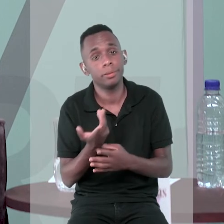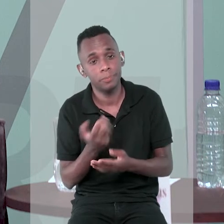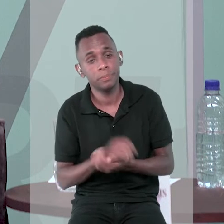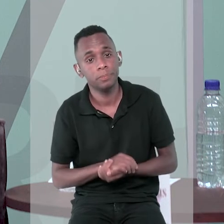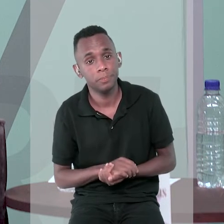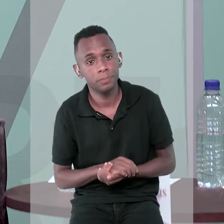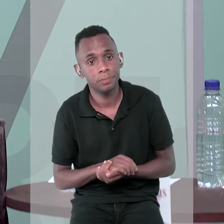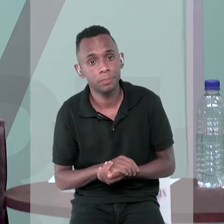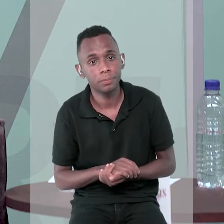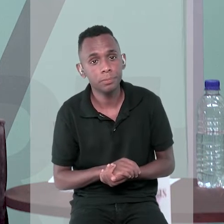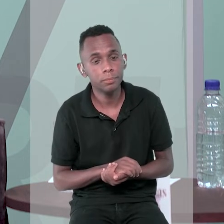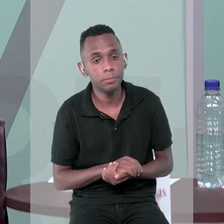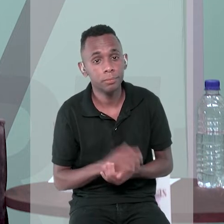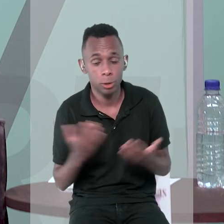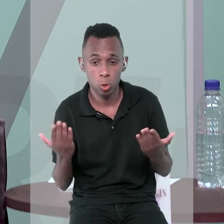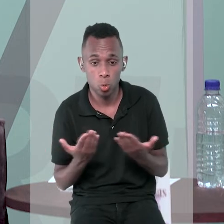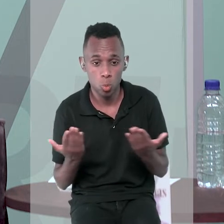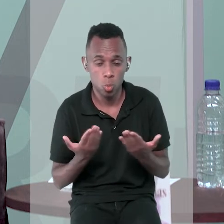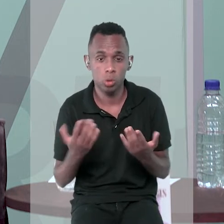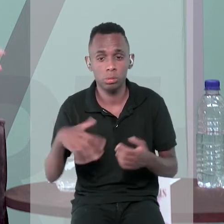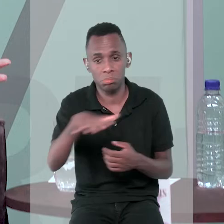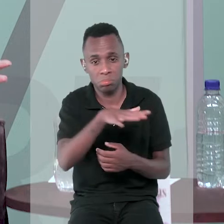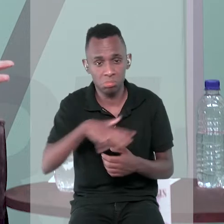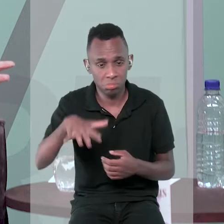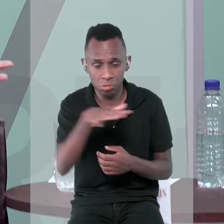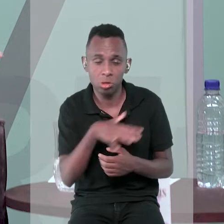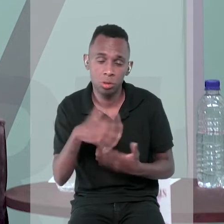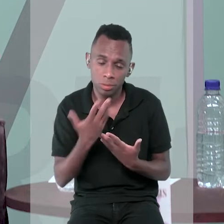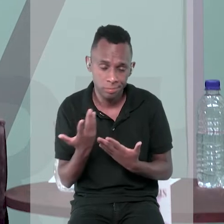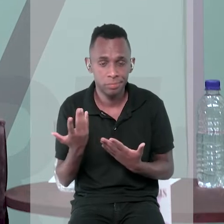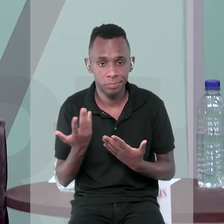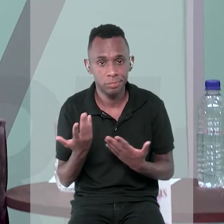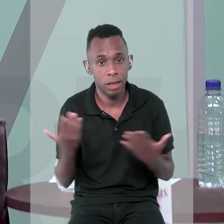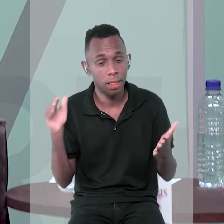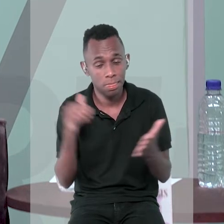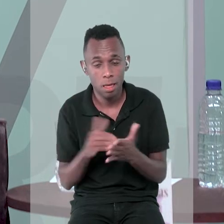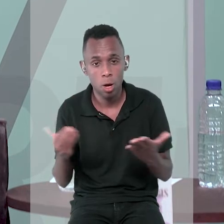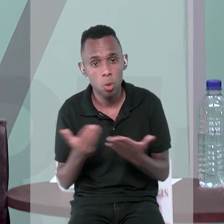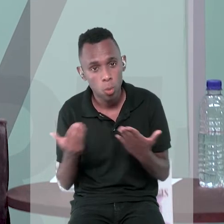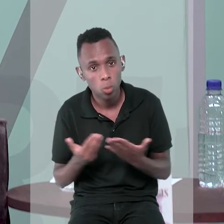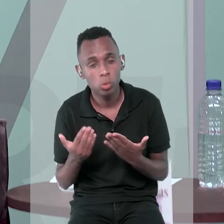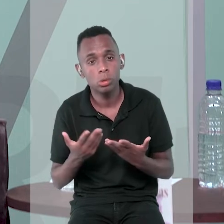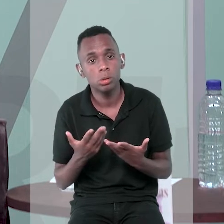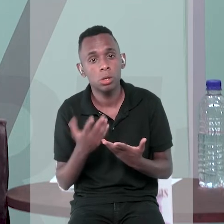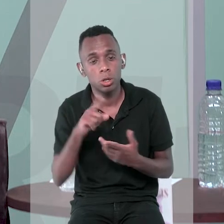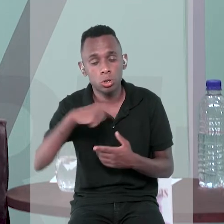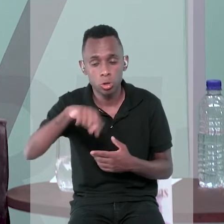né? Então, hoje, no nosso mundo New Age, até hoje, né, nas nossas